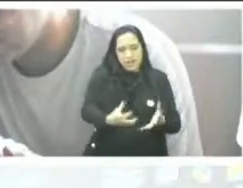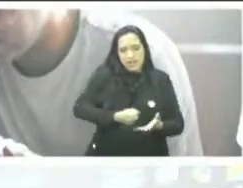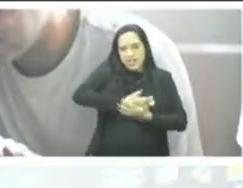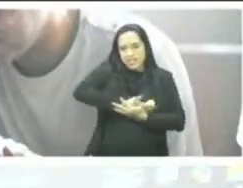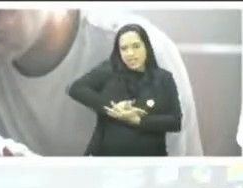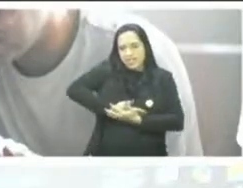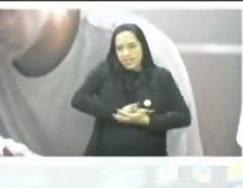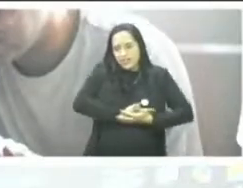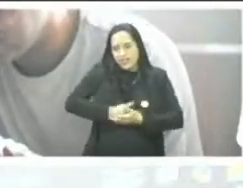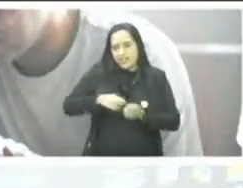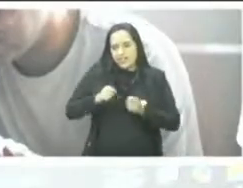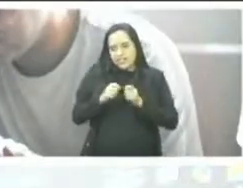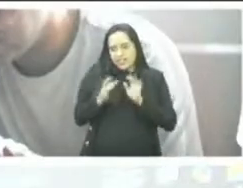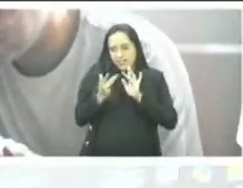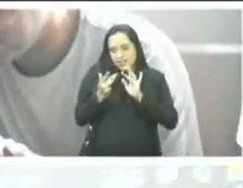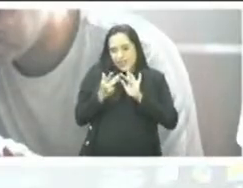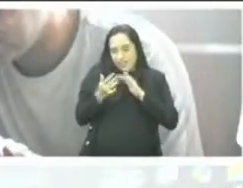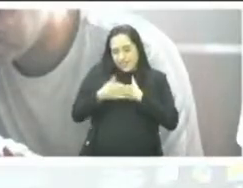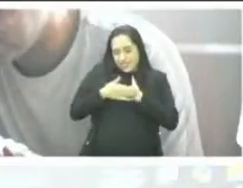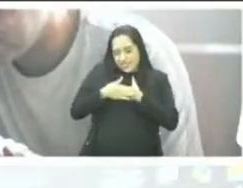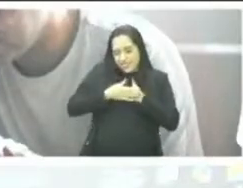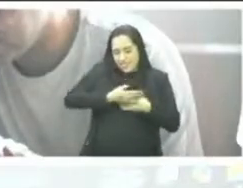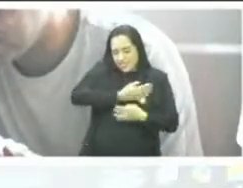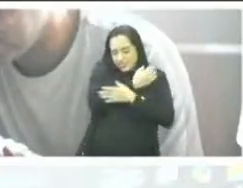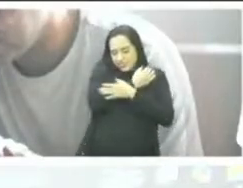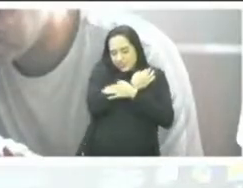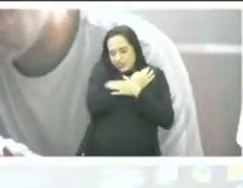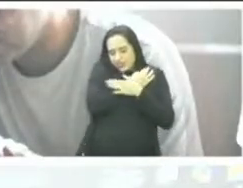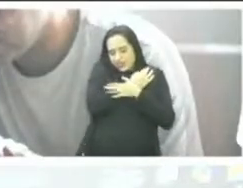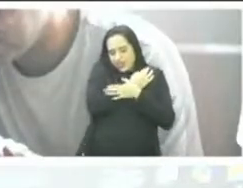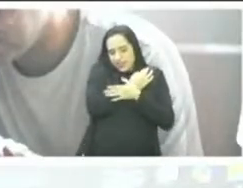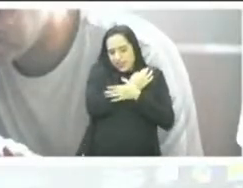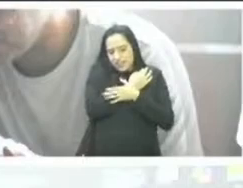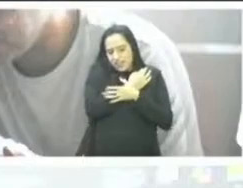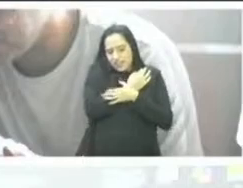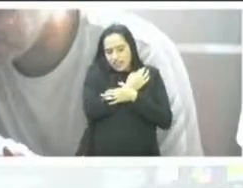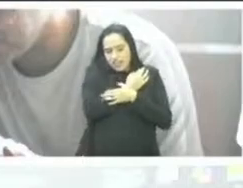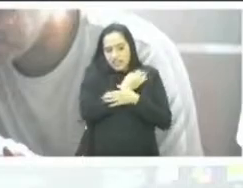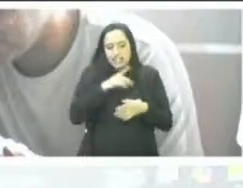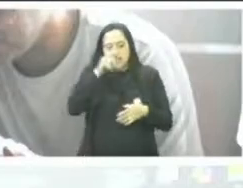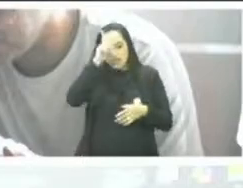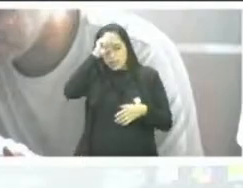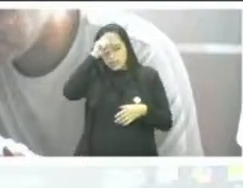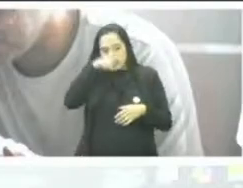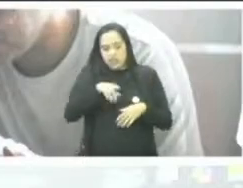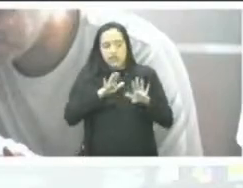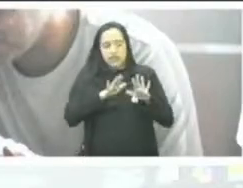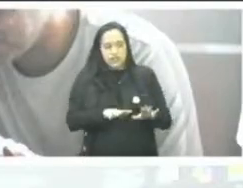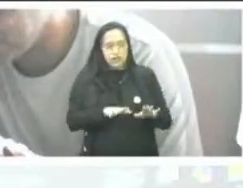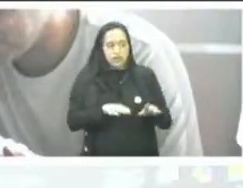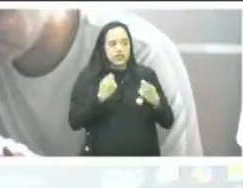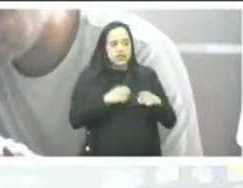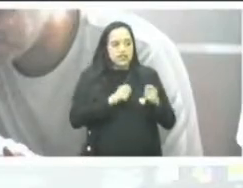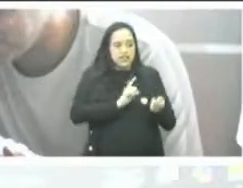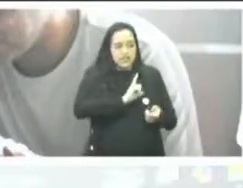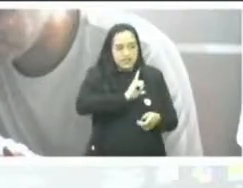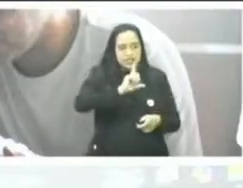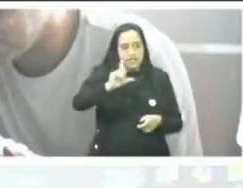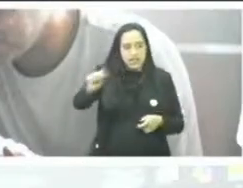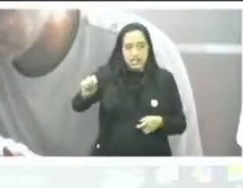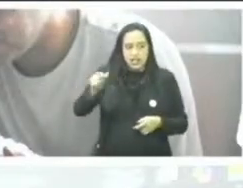fazia o canguru, e aí no hospital que ela ficou, eu tinha que sair para as